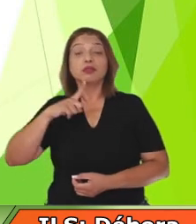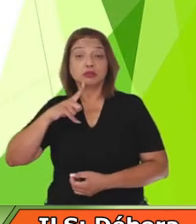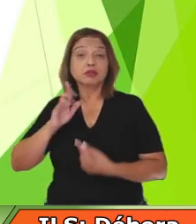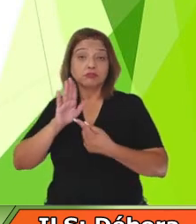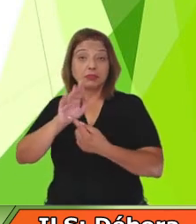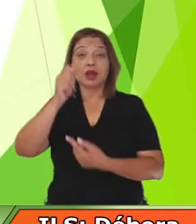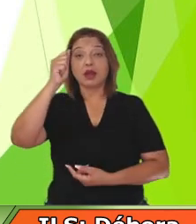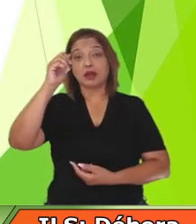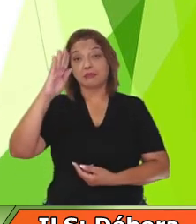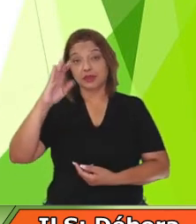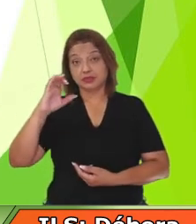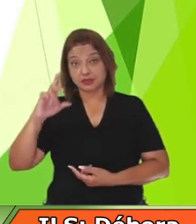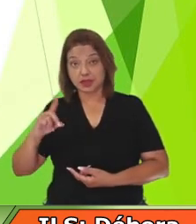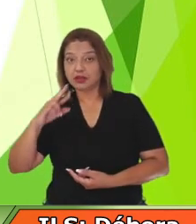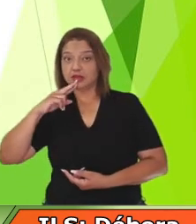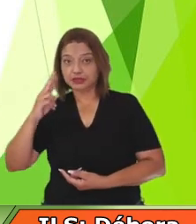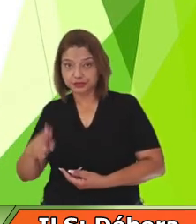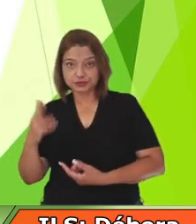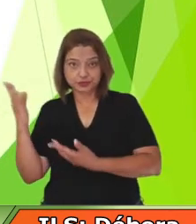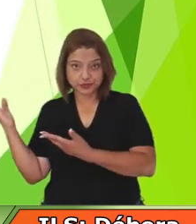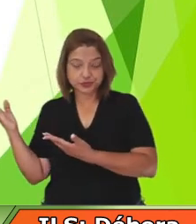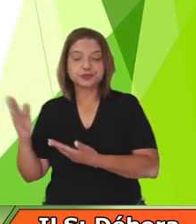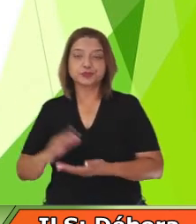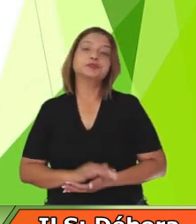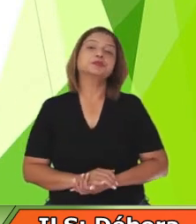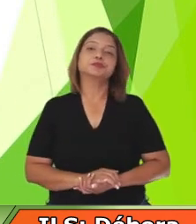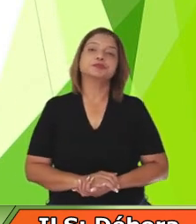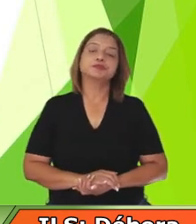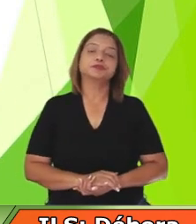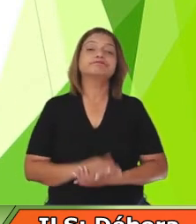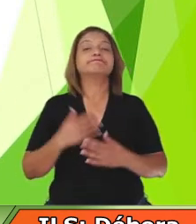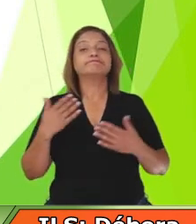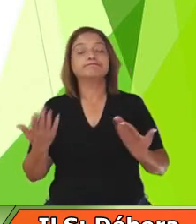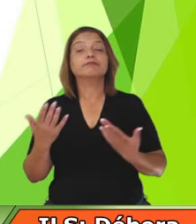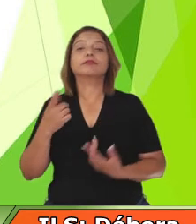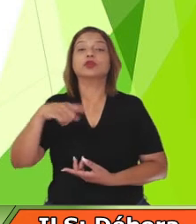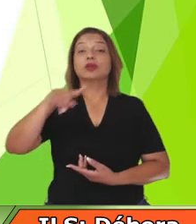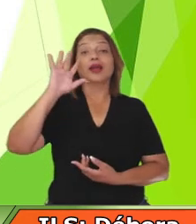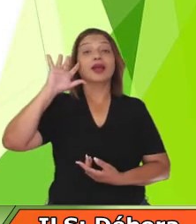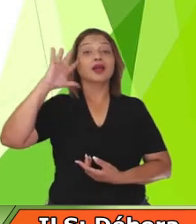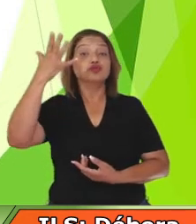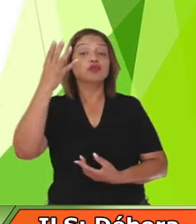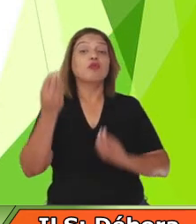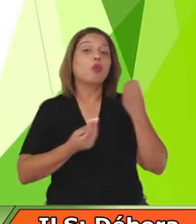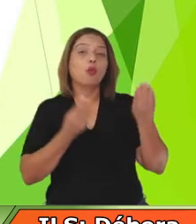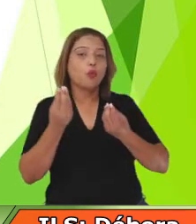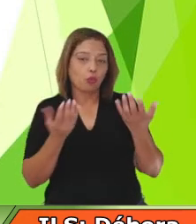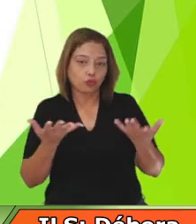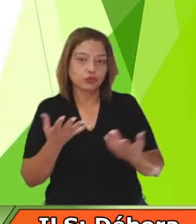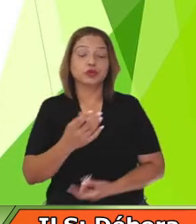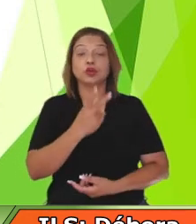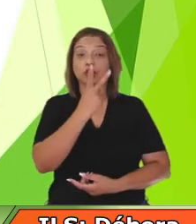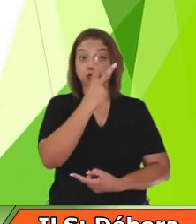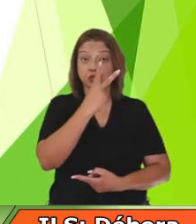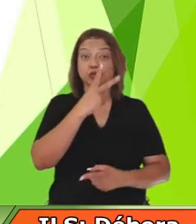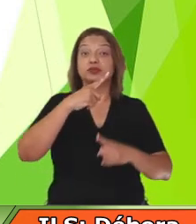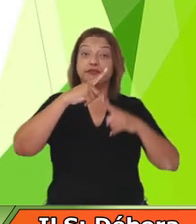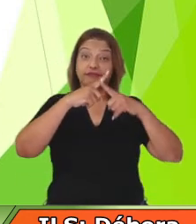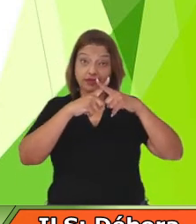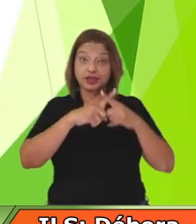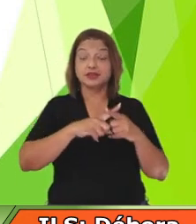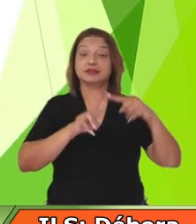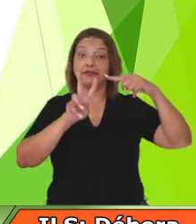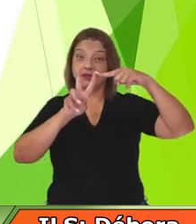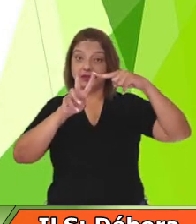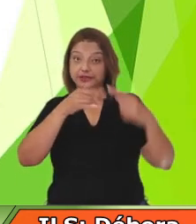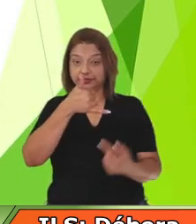algumas alternativas. Para isso, então, nós vamos resolver essa expressão. 2 vezes a raiz de